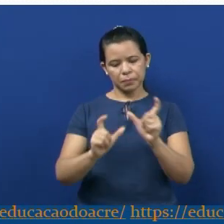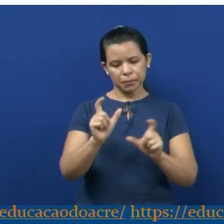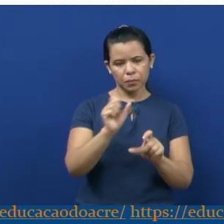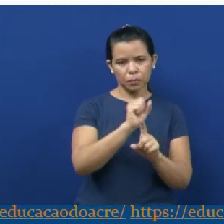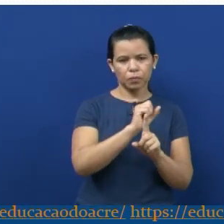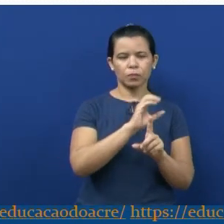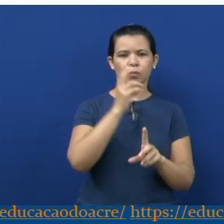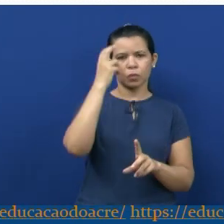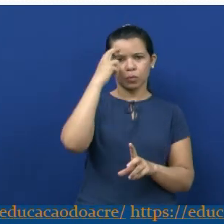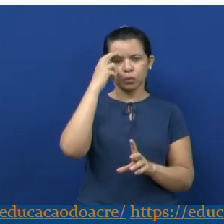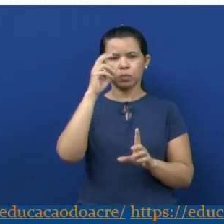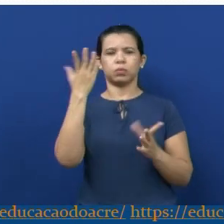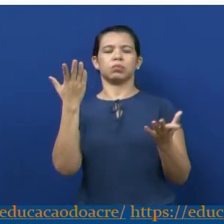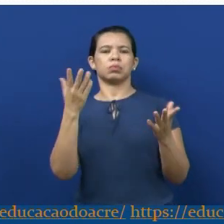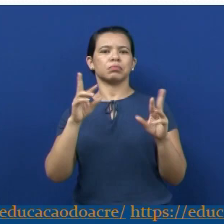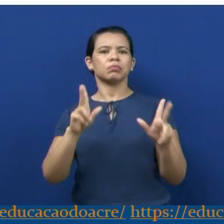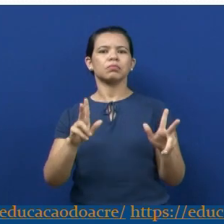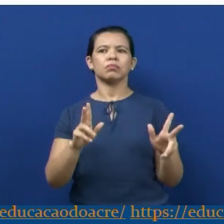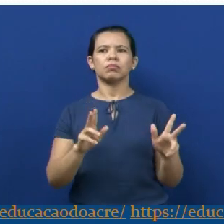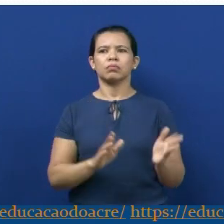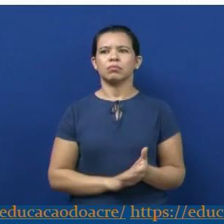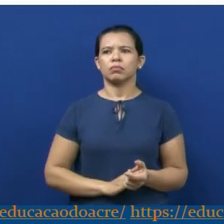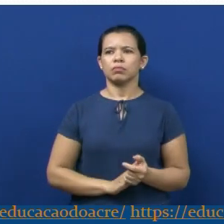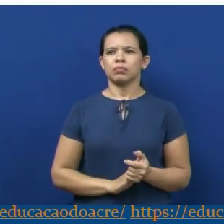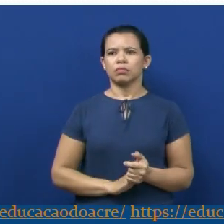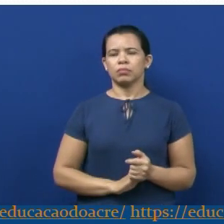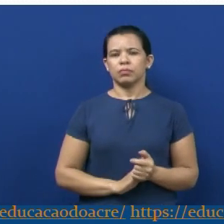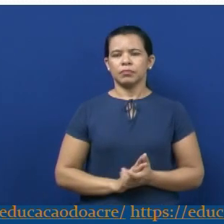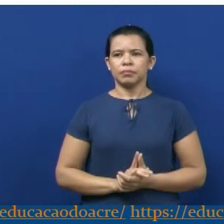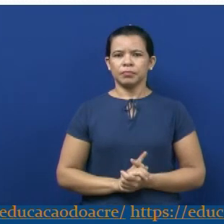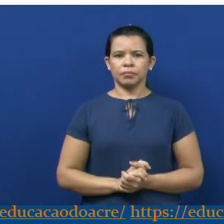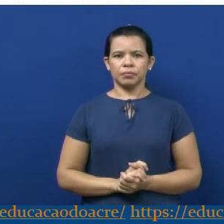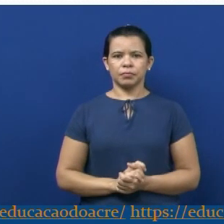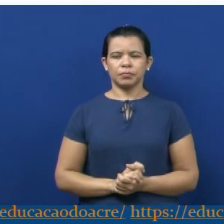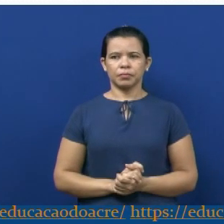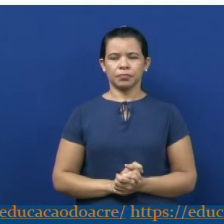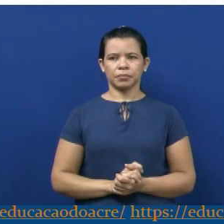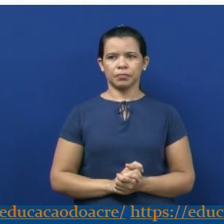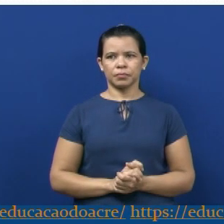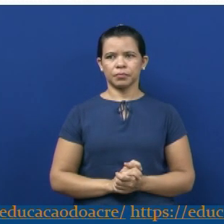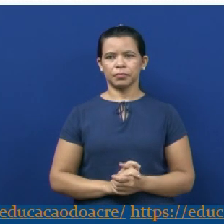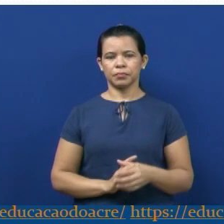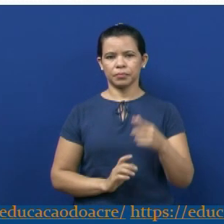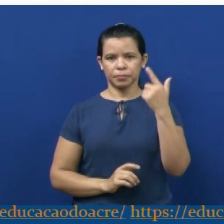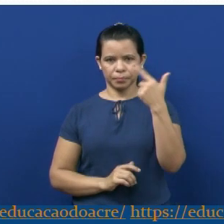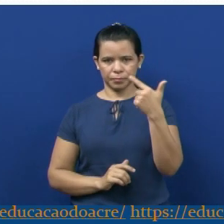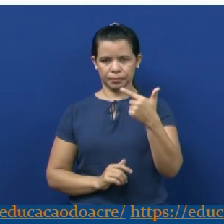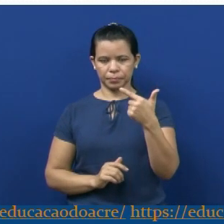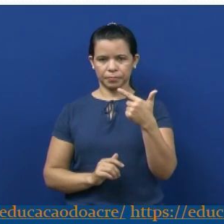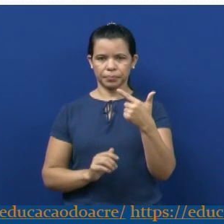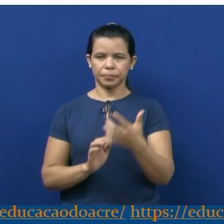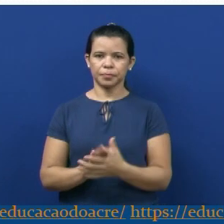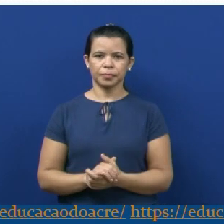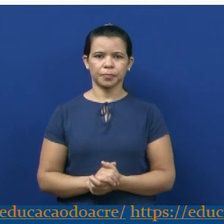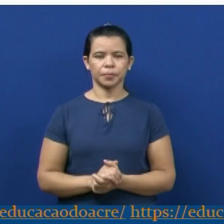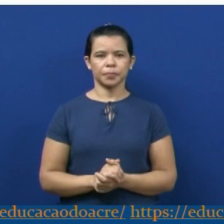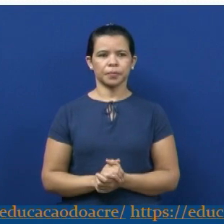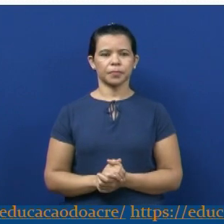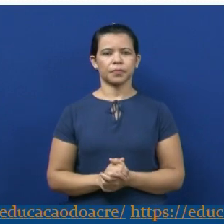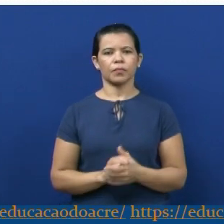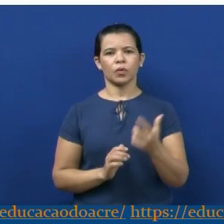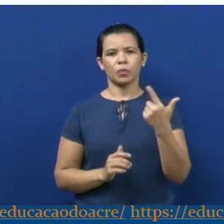A letra C também excluímos e letra D excluímos. Vamos para a questão 2, né? A questão